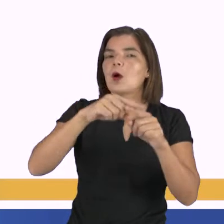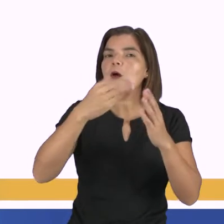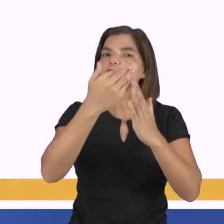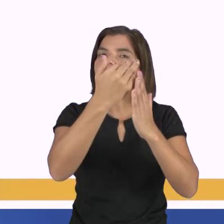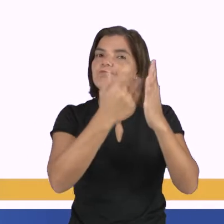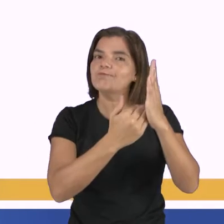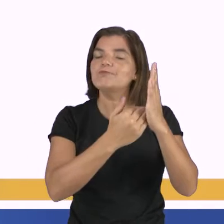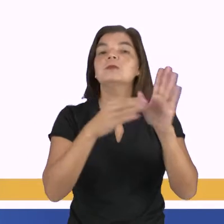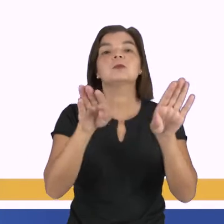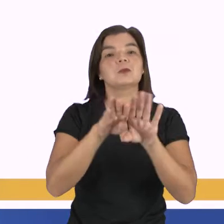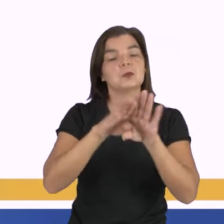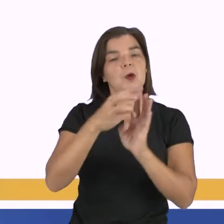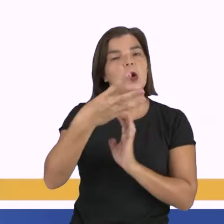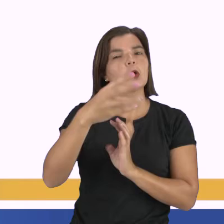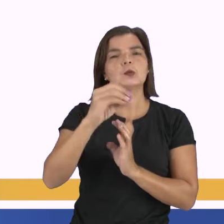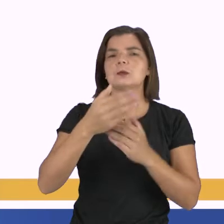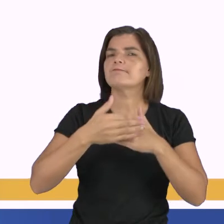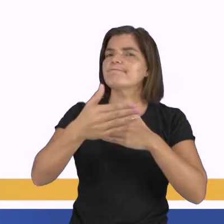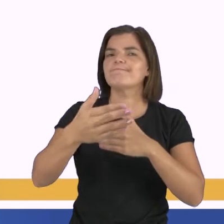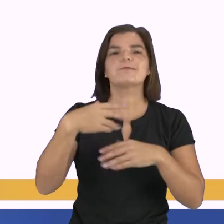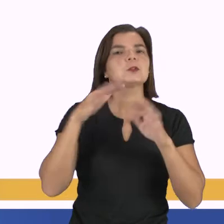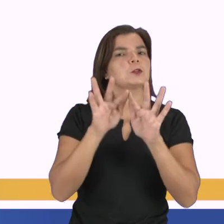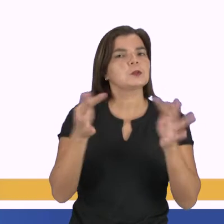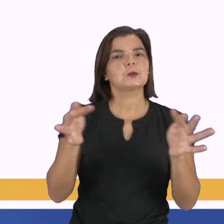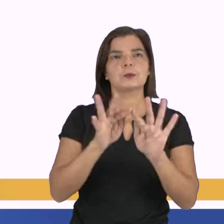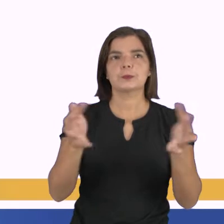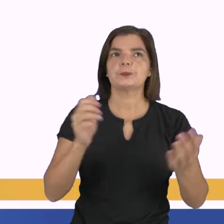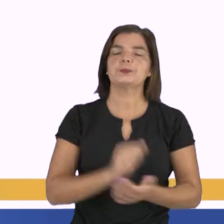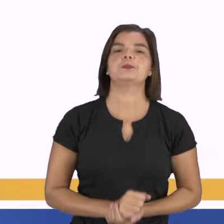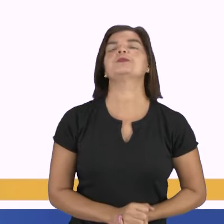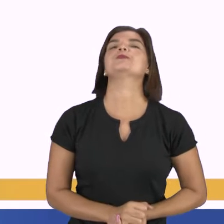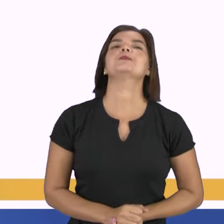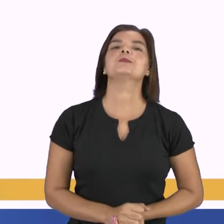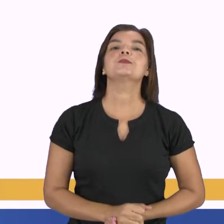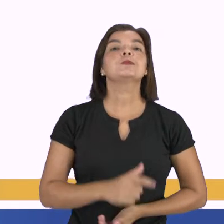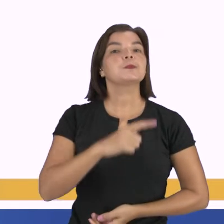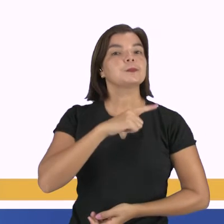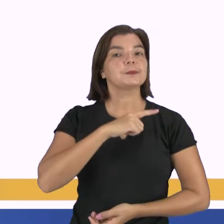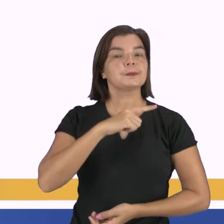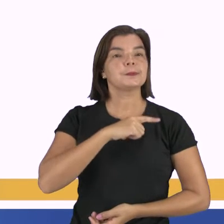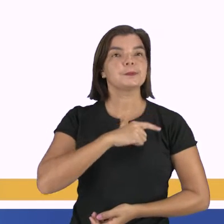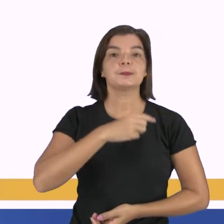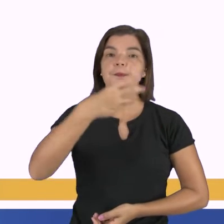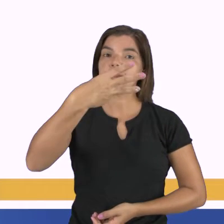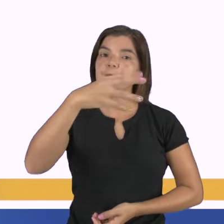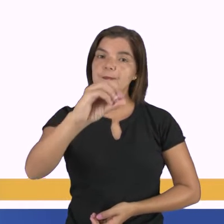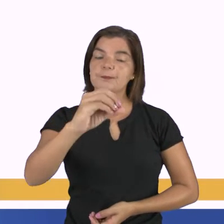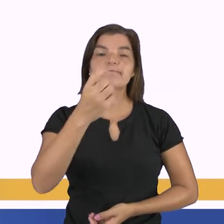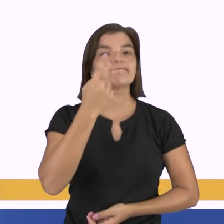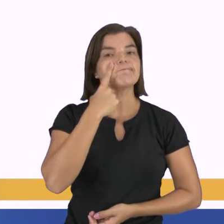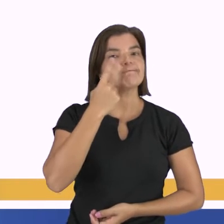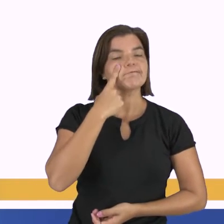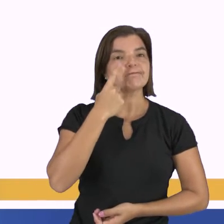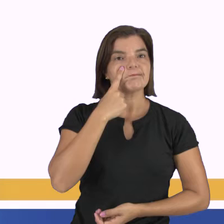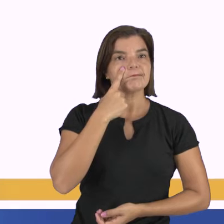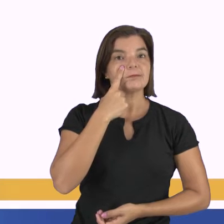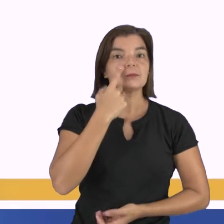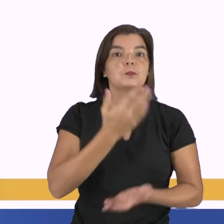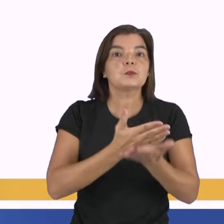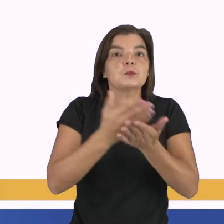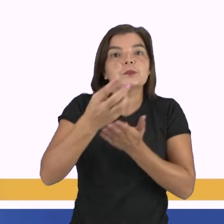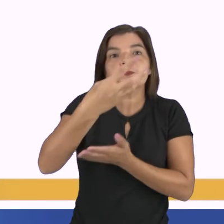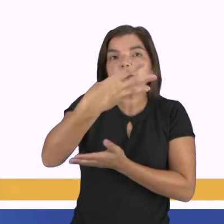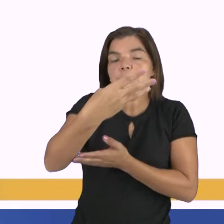para frente, você vai ver que é super simples. Olha lá, ó. Quando temos el 30, vamos a iniciar con el número